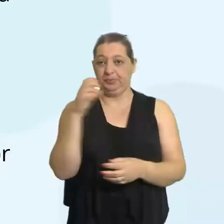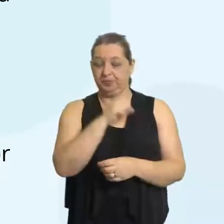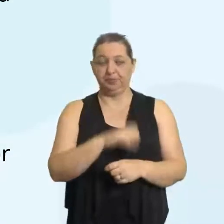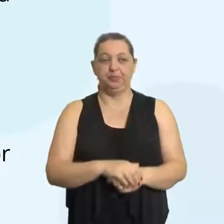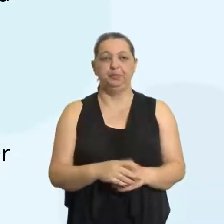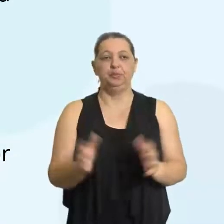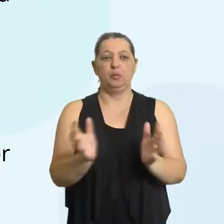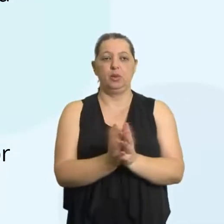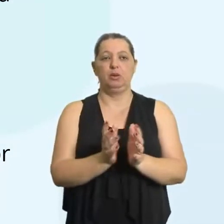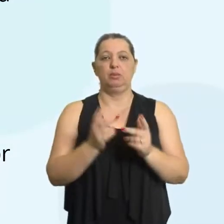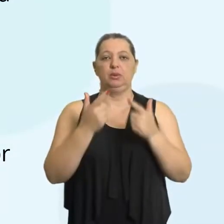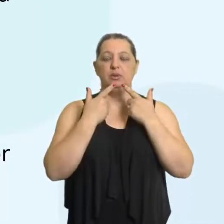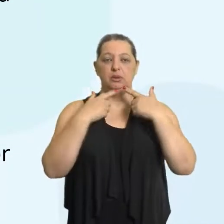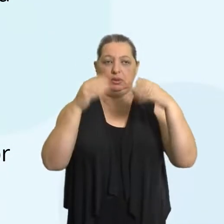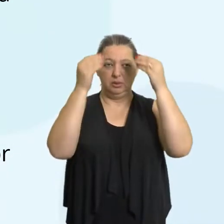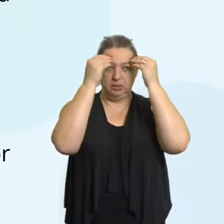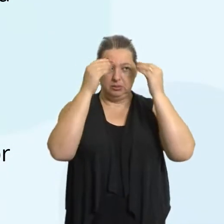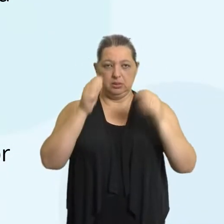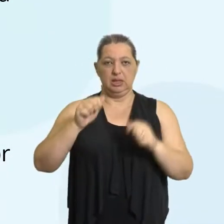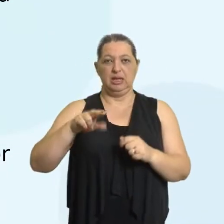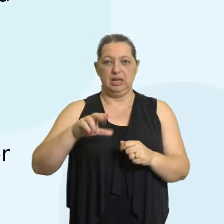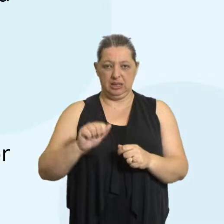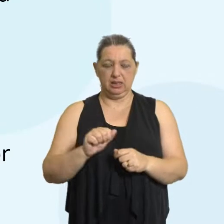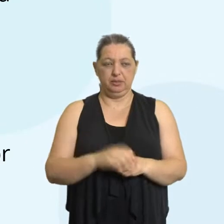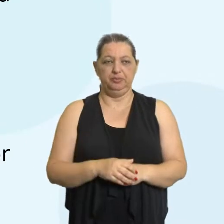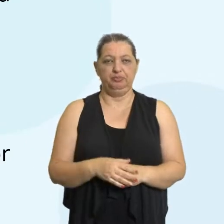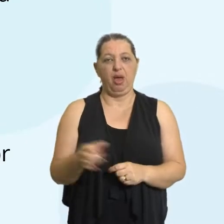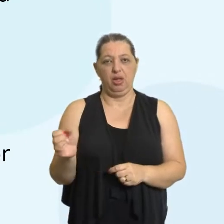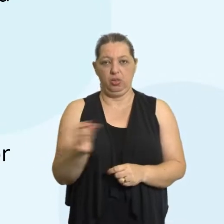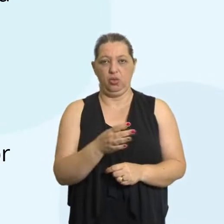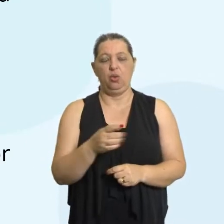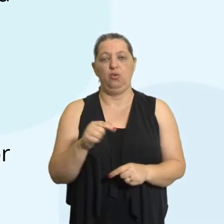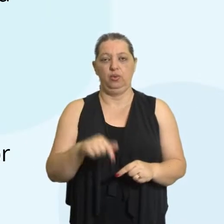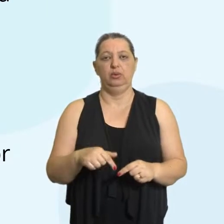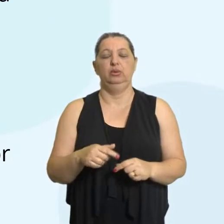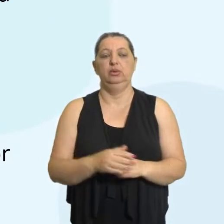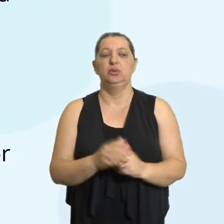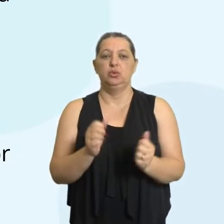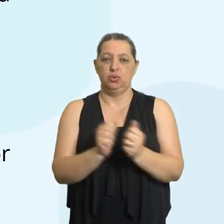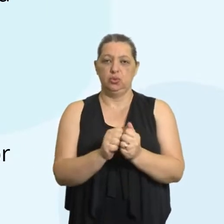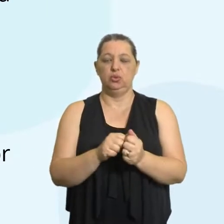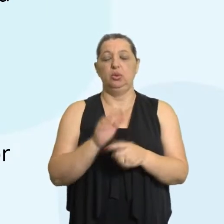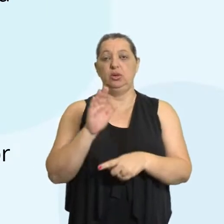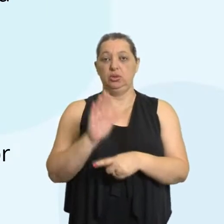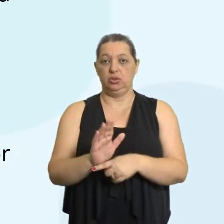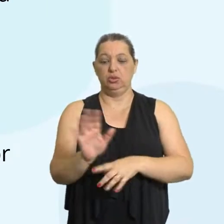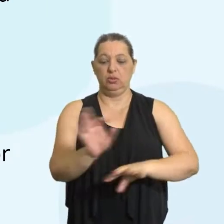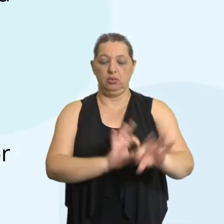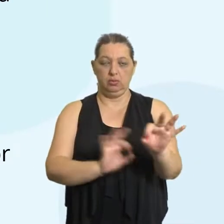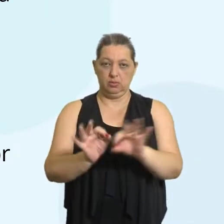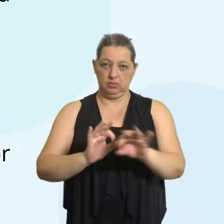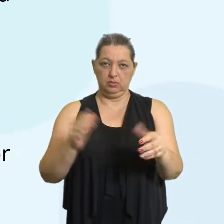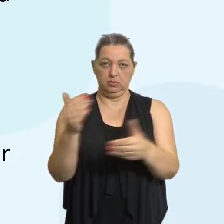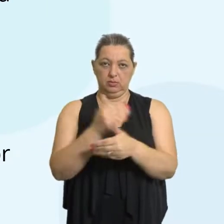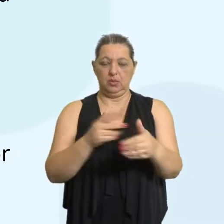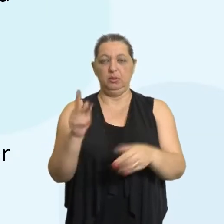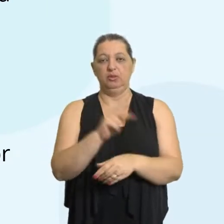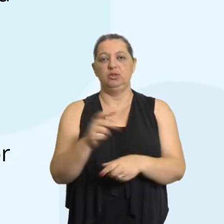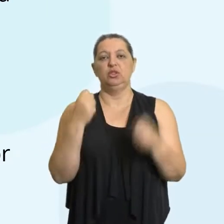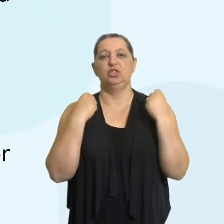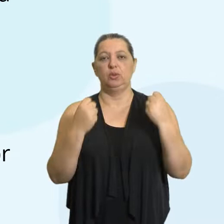equipe de linguagens que é composta pela Ana Laura que é nova aqui com a gente que ajudou elaborar essa pauta inclusive que é uma professora de educação